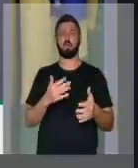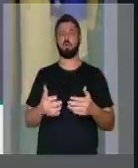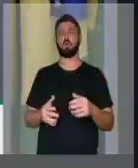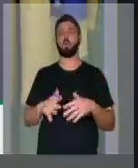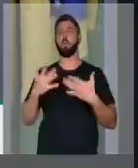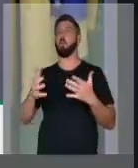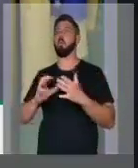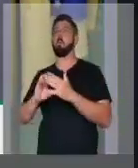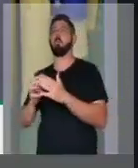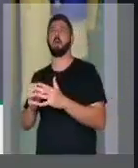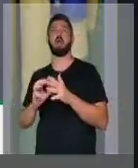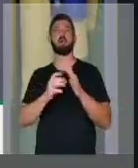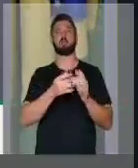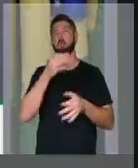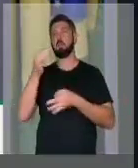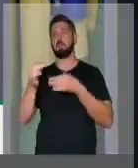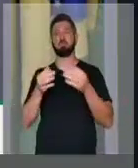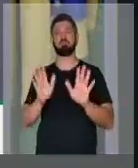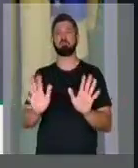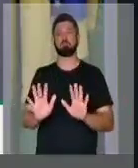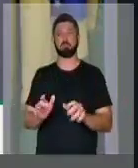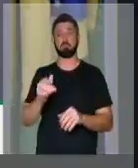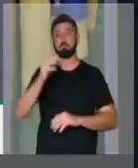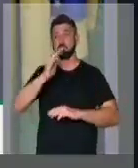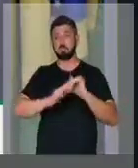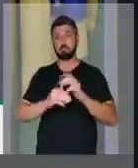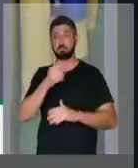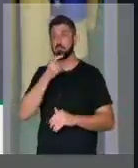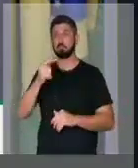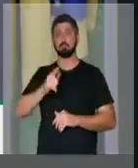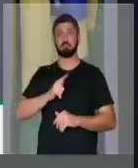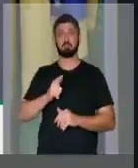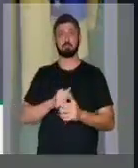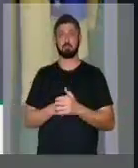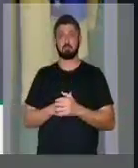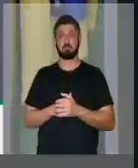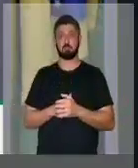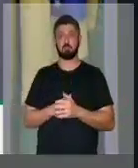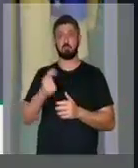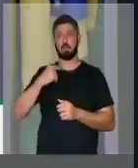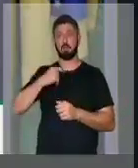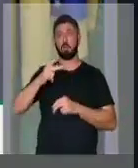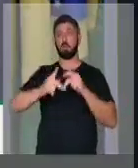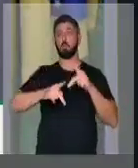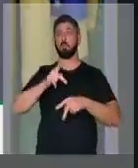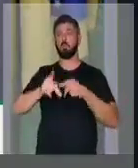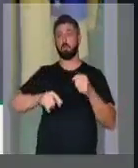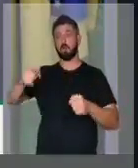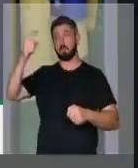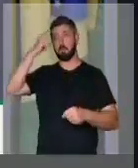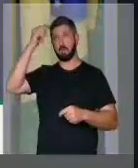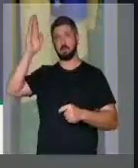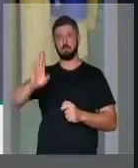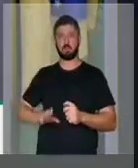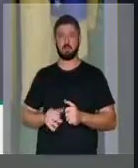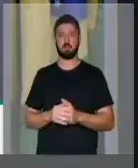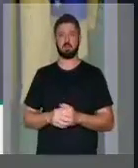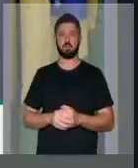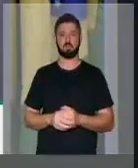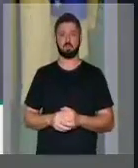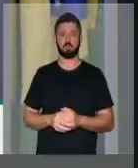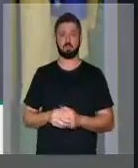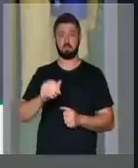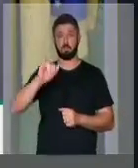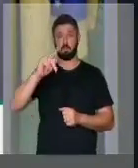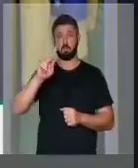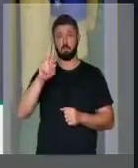posturas partidárias. Eram homens qualificados, era a elite pensante do país. Da formulação do